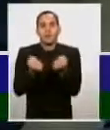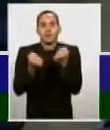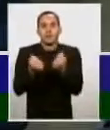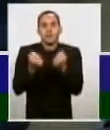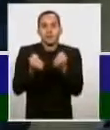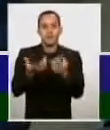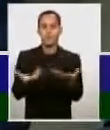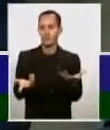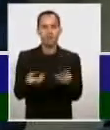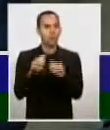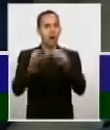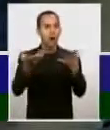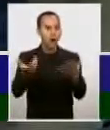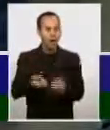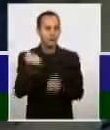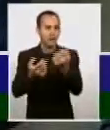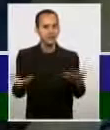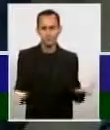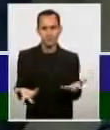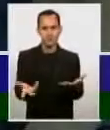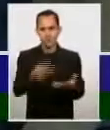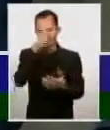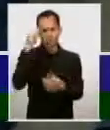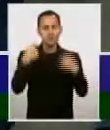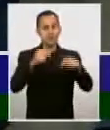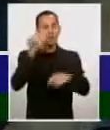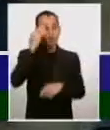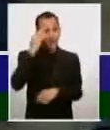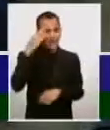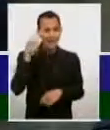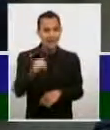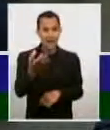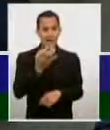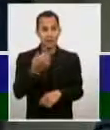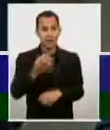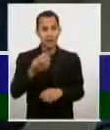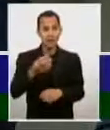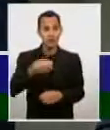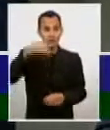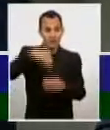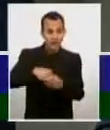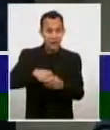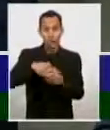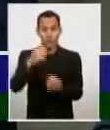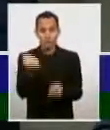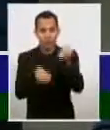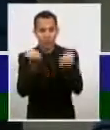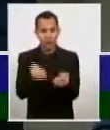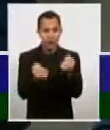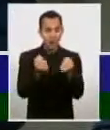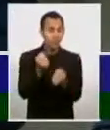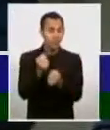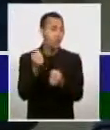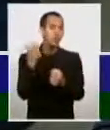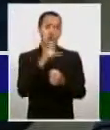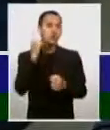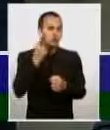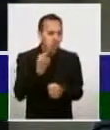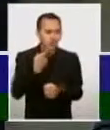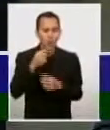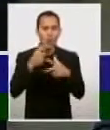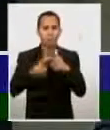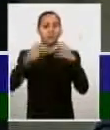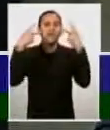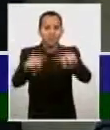cabimento, você está entendendo também. O sujeito tem que entender o seguinte, se ele quer pôr aquilo dentro da cabine dele, para ele ficar surdo, ele pode pôr, não tem problema